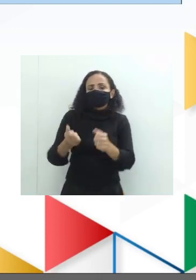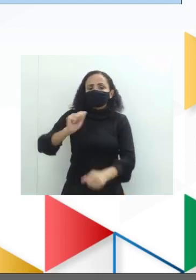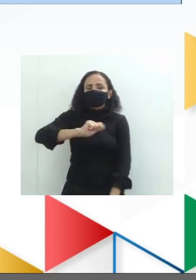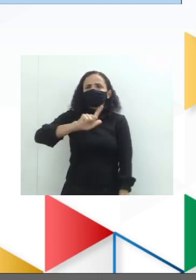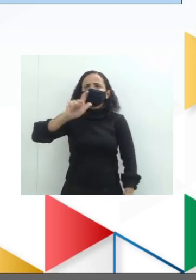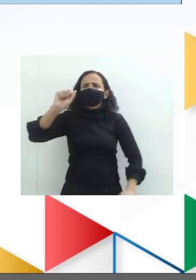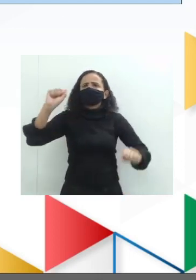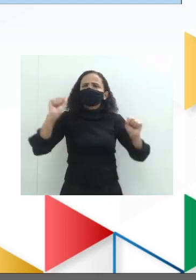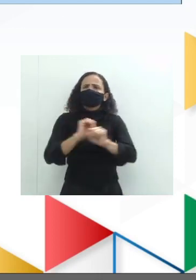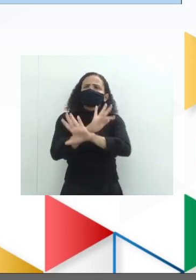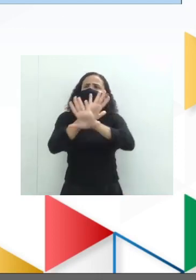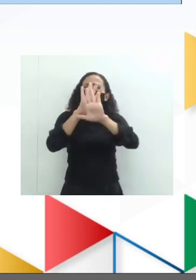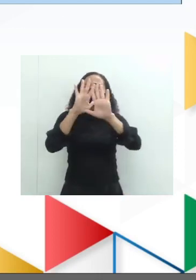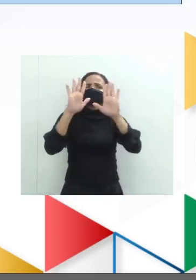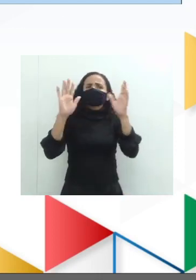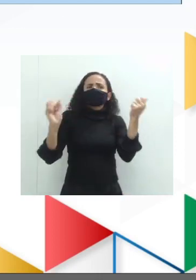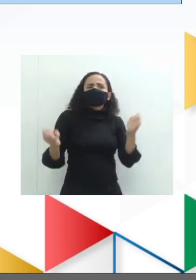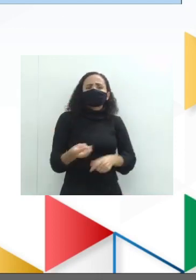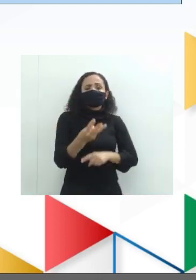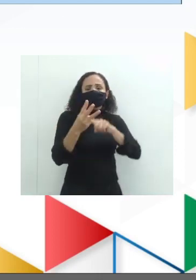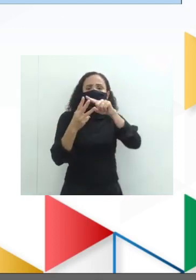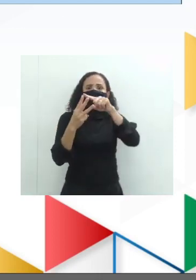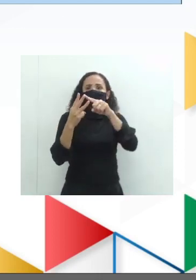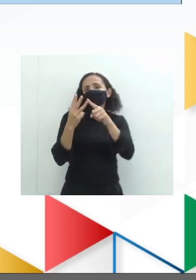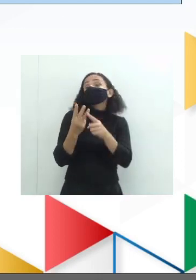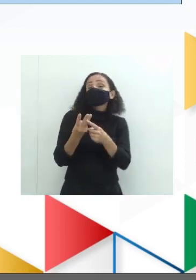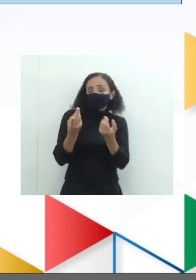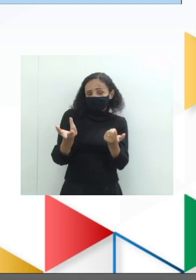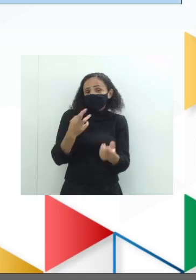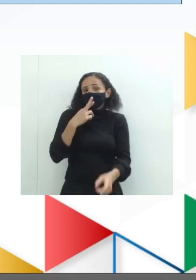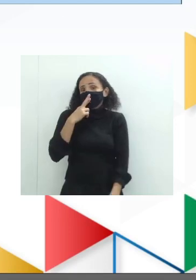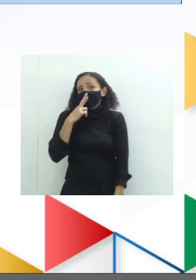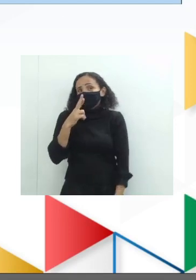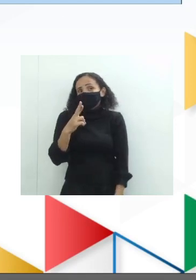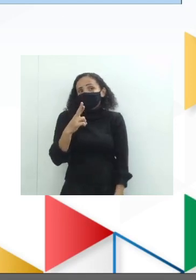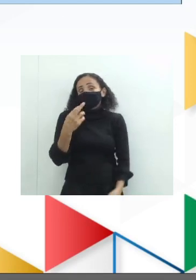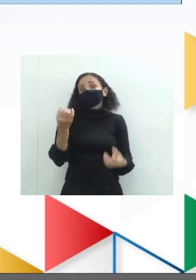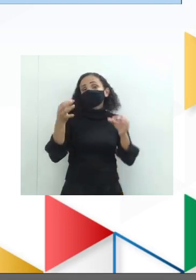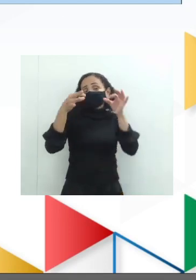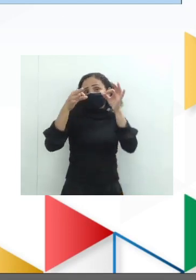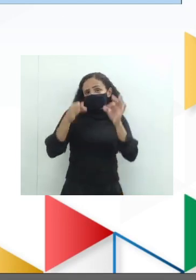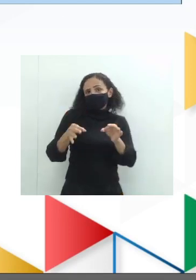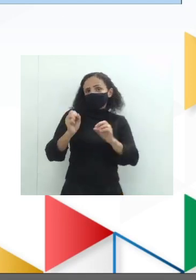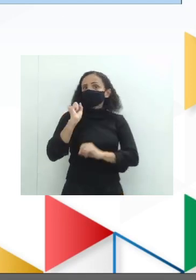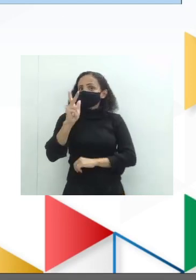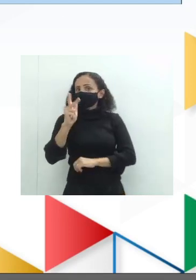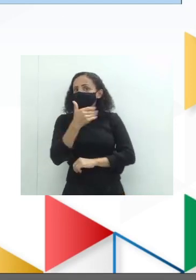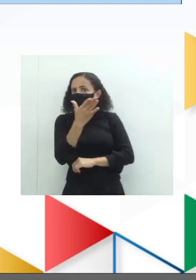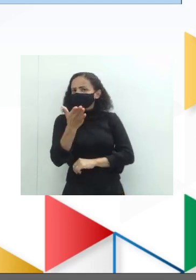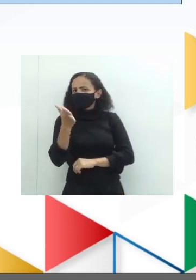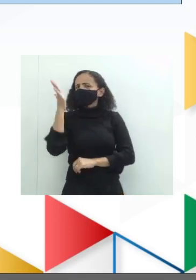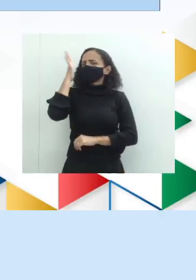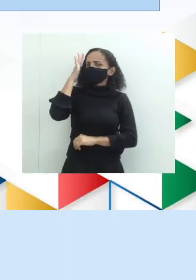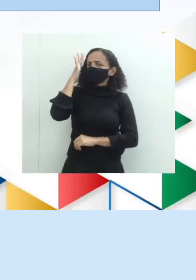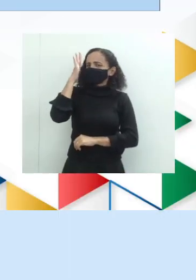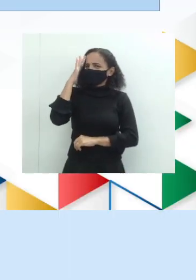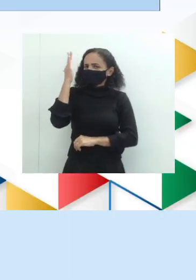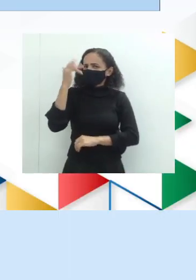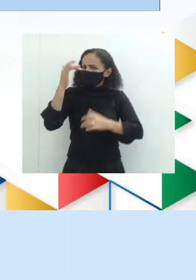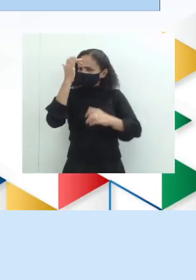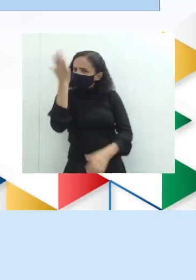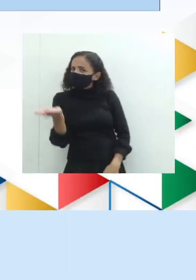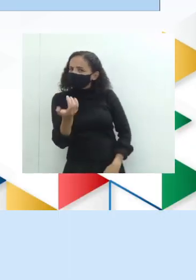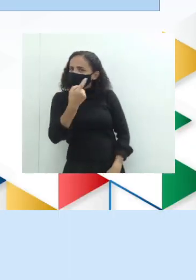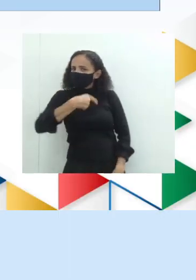bem clarinho. Então eu tenho 3 triângulos que estão compostos aí nessa bandeira. Fechou? Deu para entender? Tá